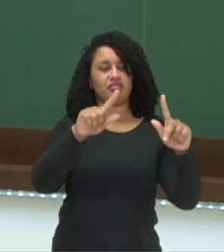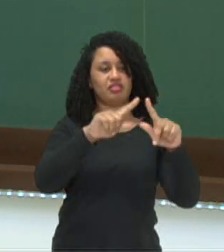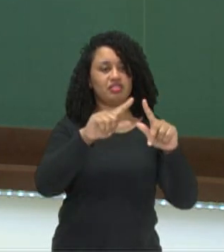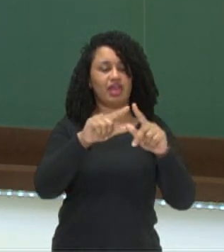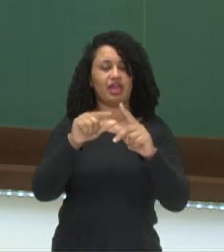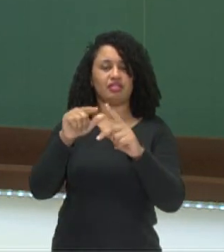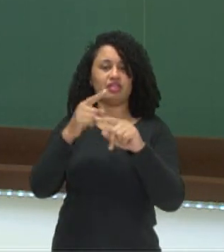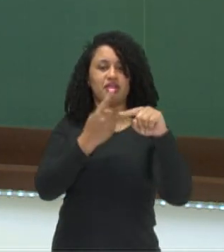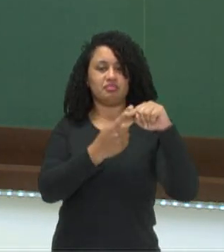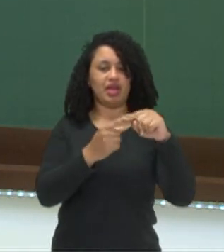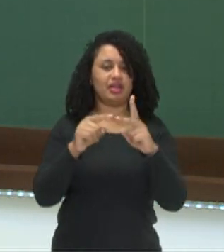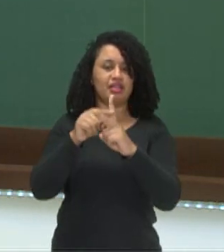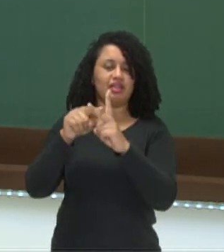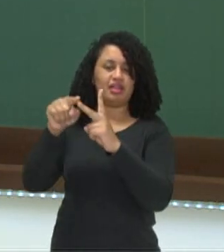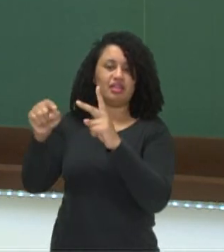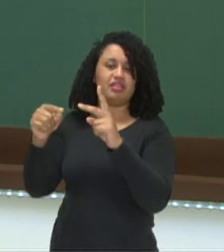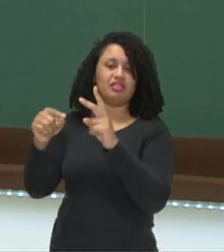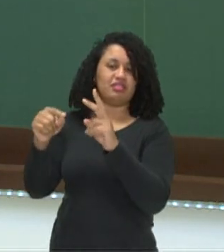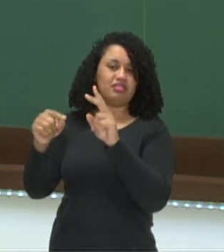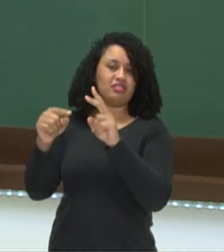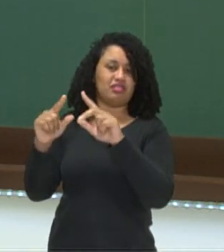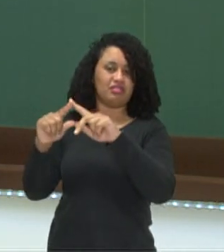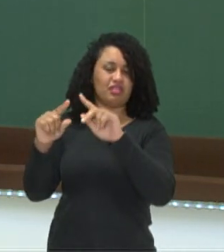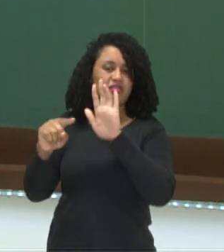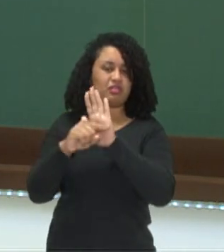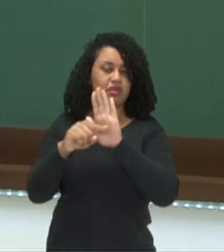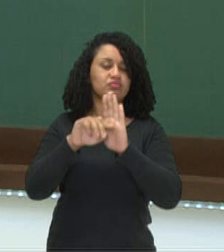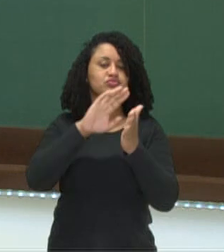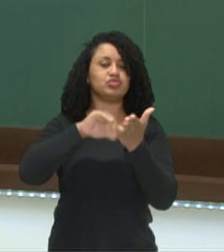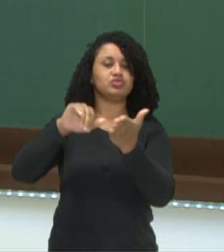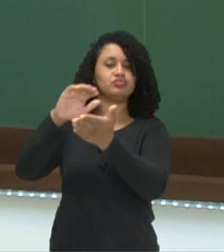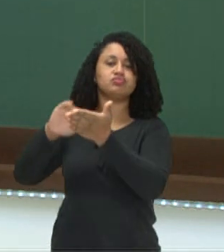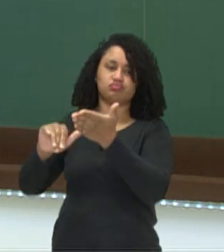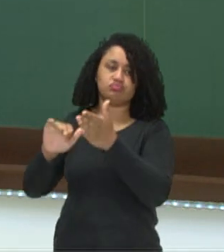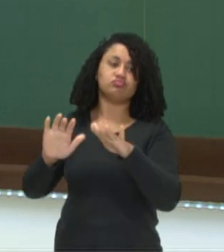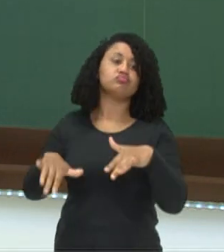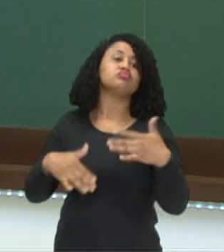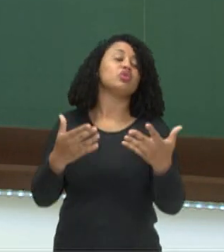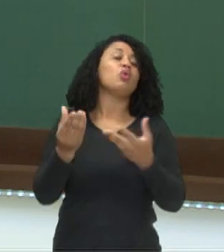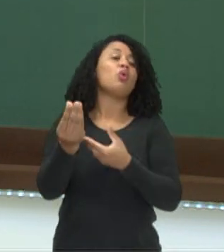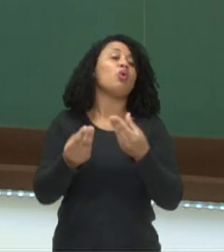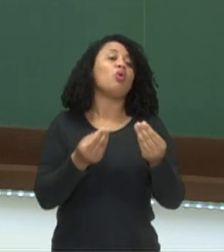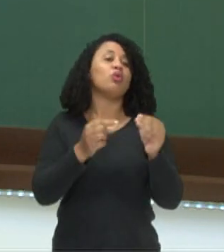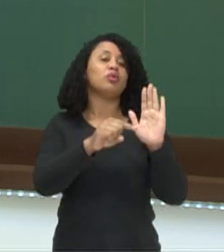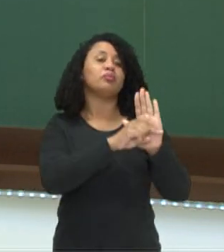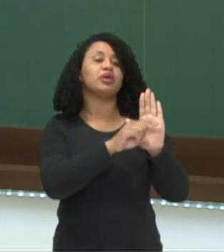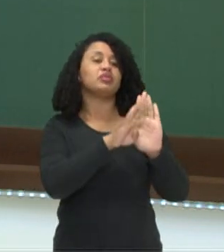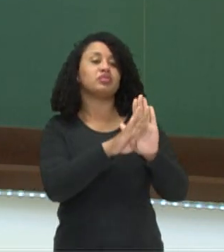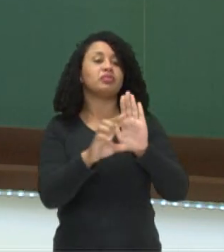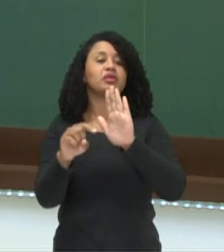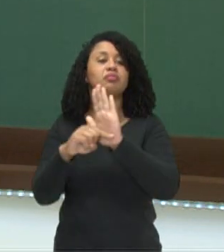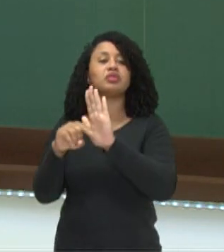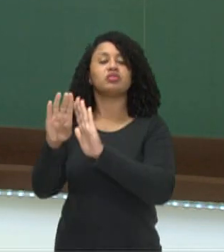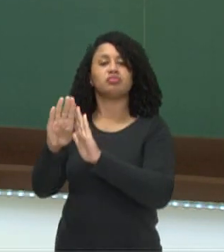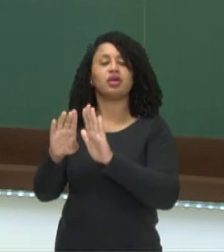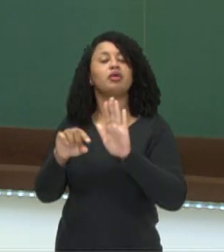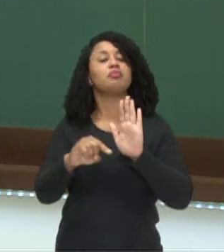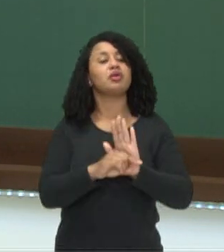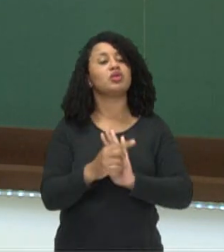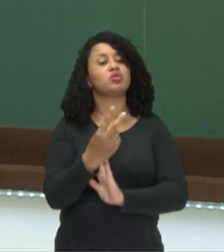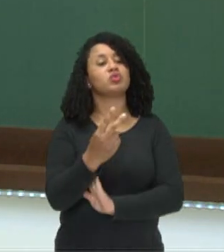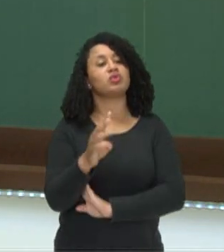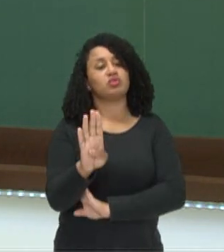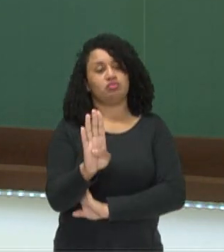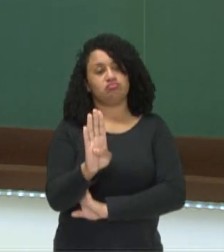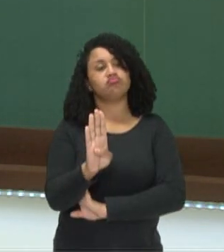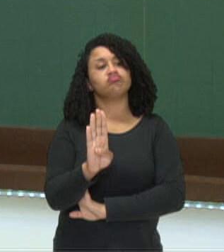delta, vai embora, zero. Então, eu fico com o quê? Menos 1b com menos 1b, eu fico com menos